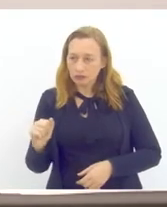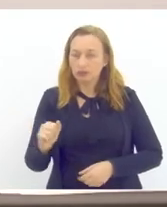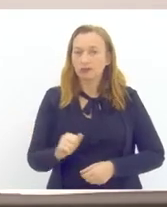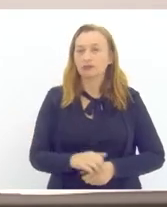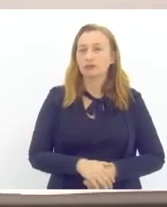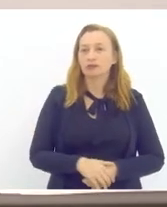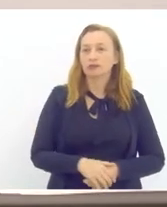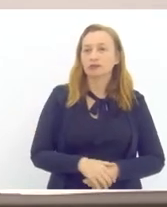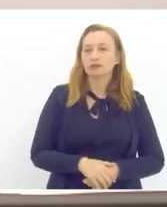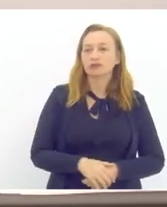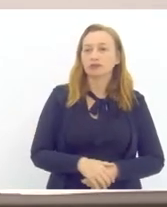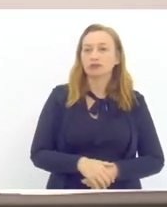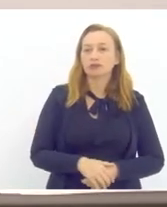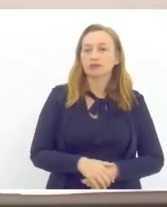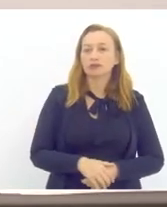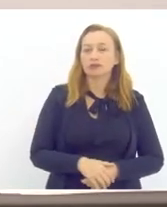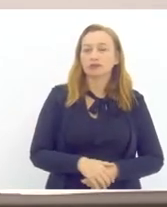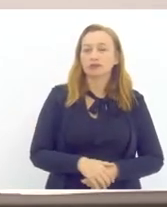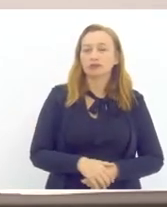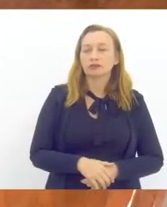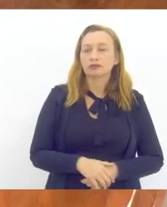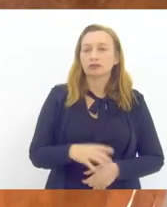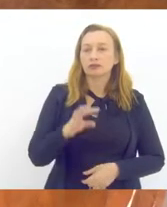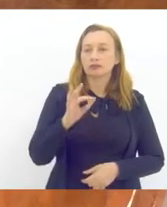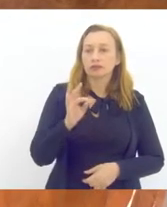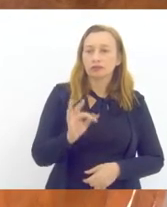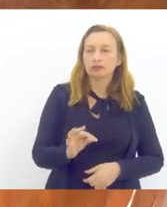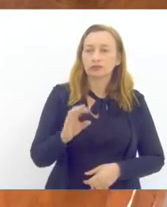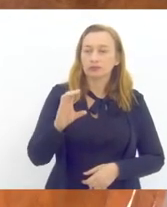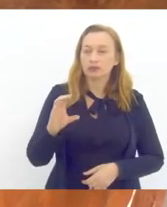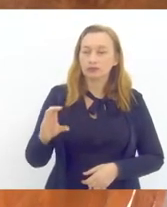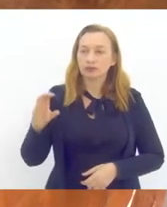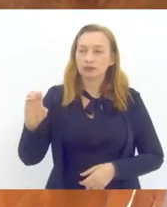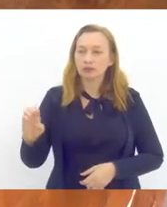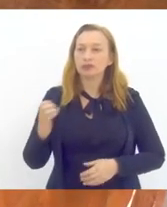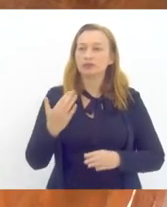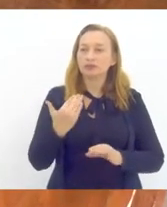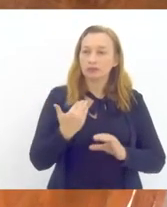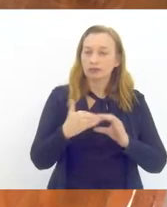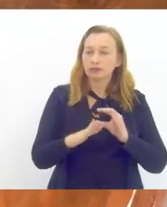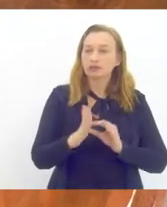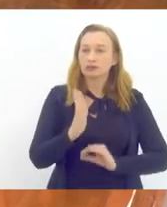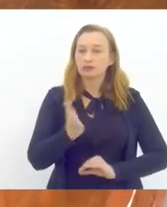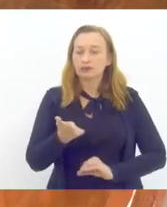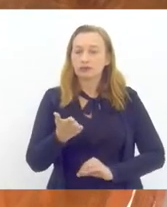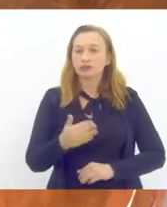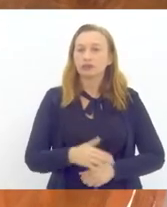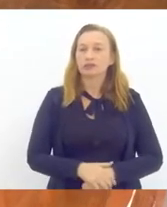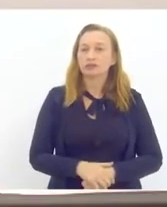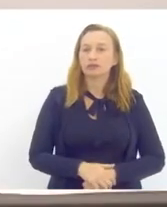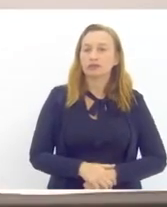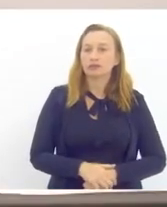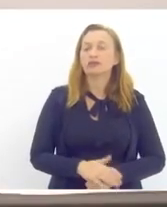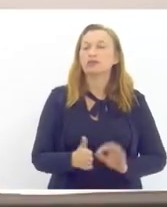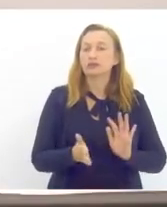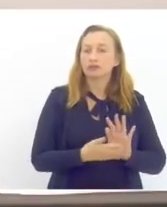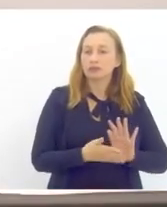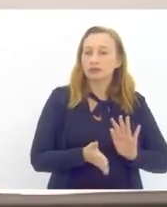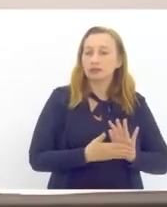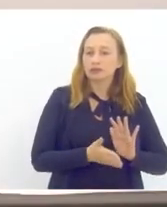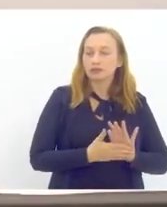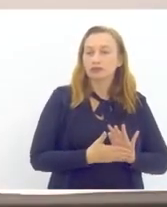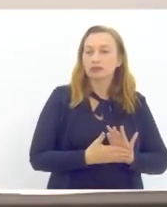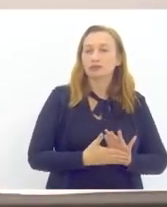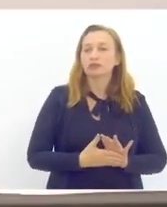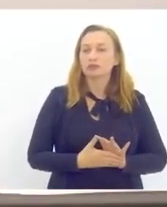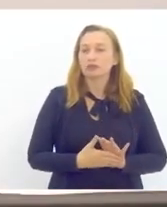Furbino, do TCE, que já encaminhou aí, pode olhar a proposta